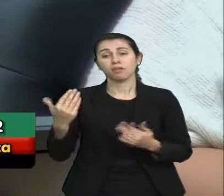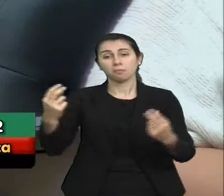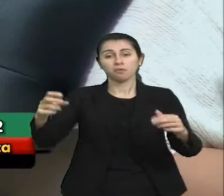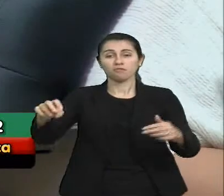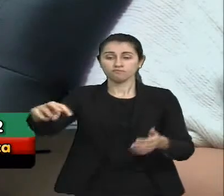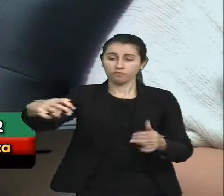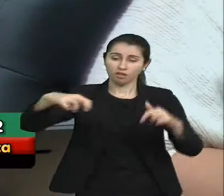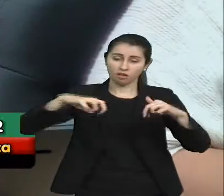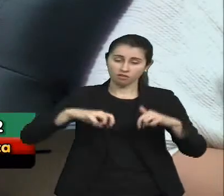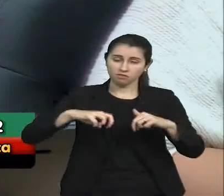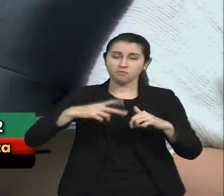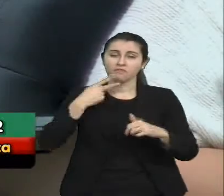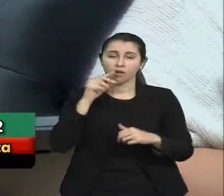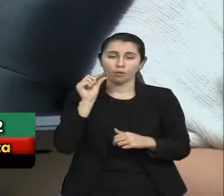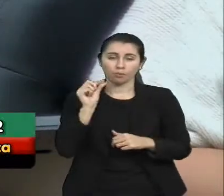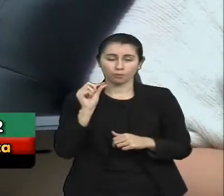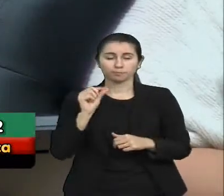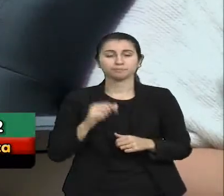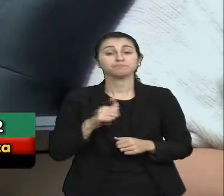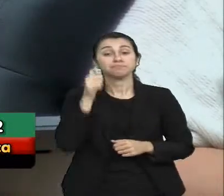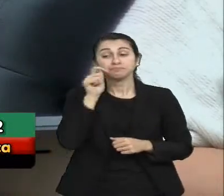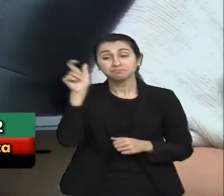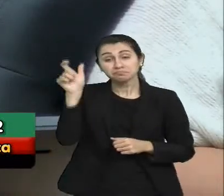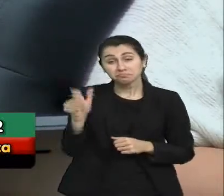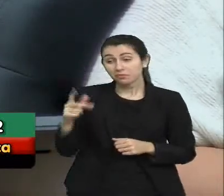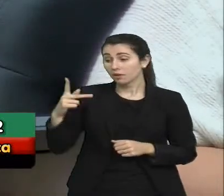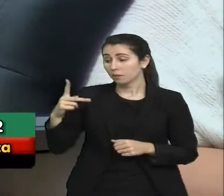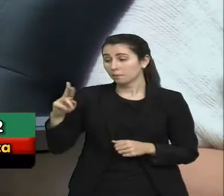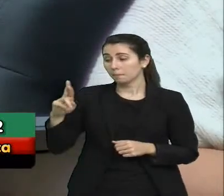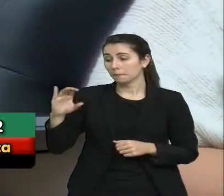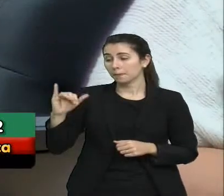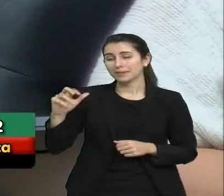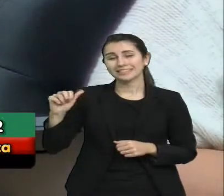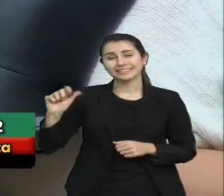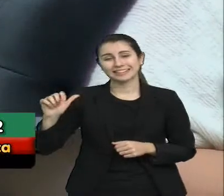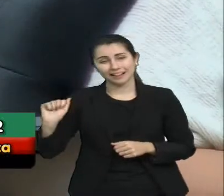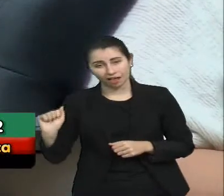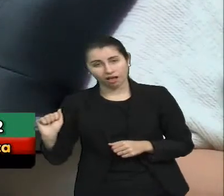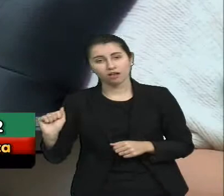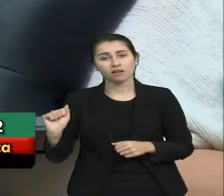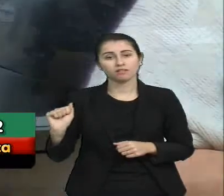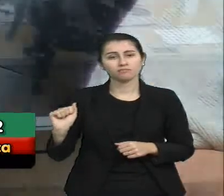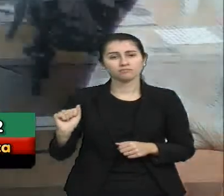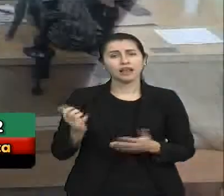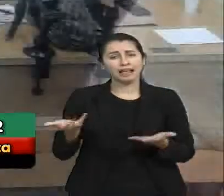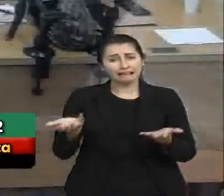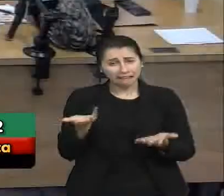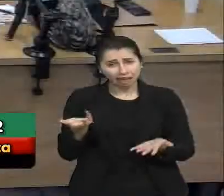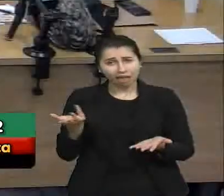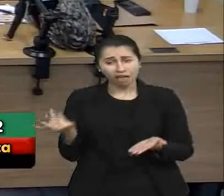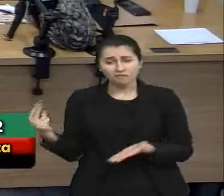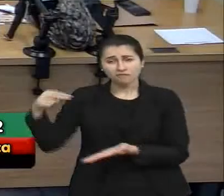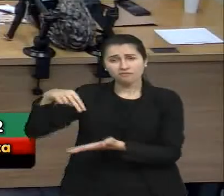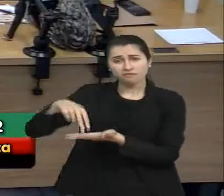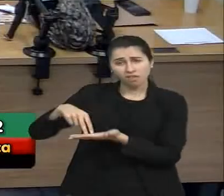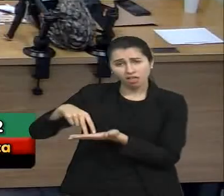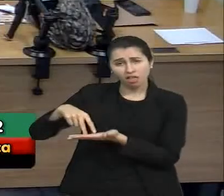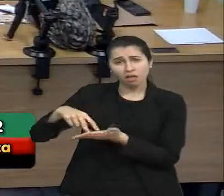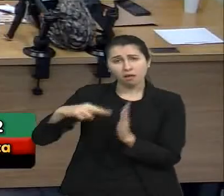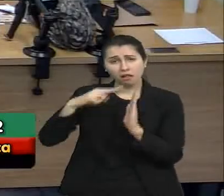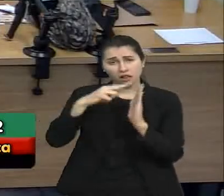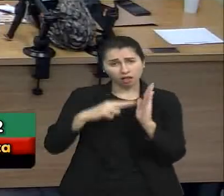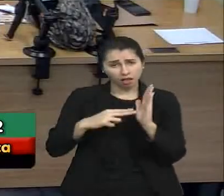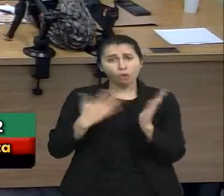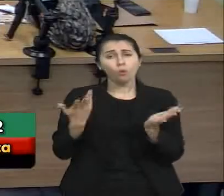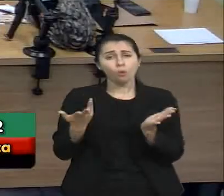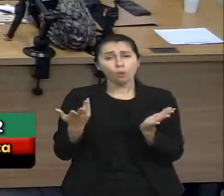Tá? A Priscila perguntou assim. A Priscila gostaria de fazer a pergunta aqui ou quer que eu leia? Posso